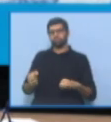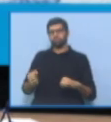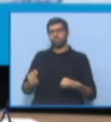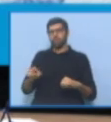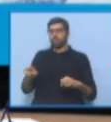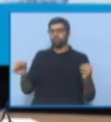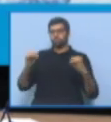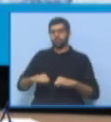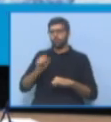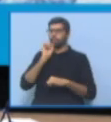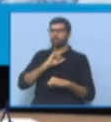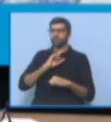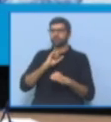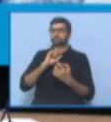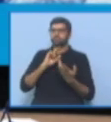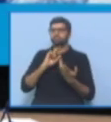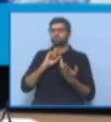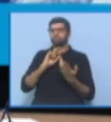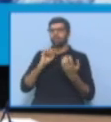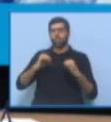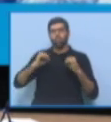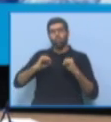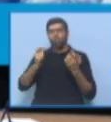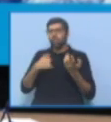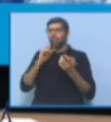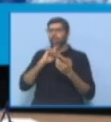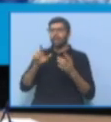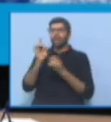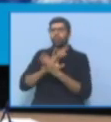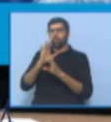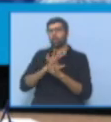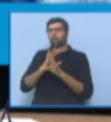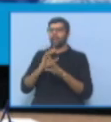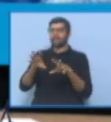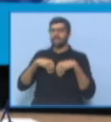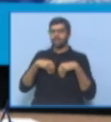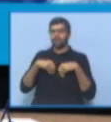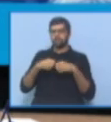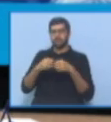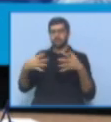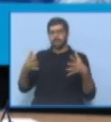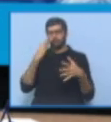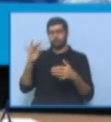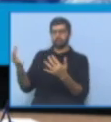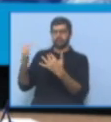essa posição comum fosse no sentido de que a Europa pudesse não só acolher mais